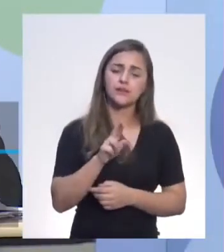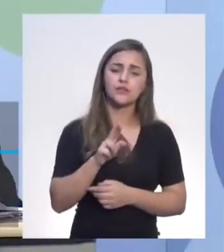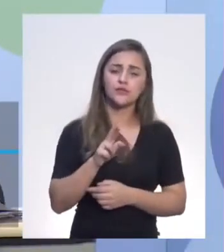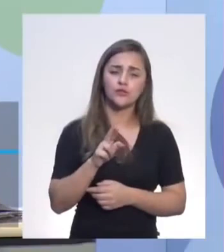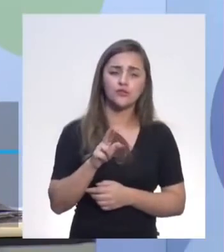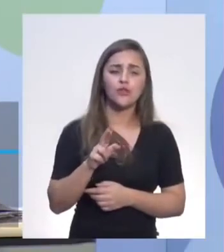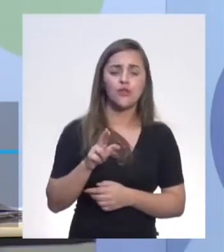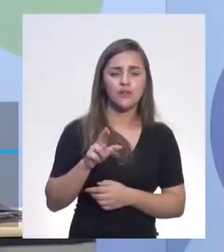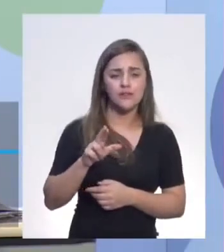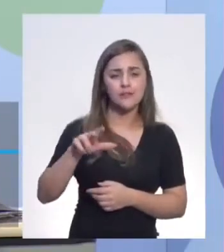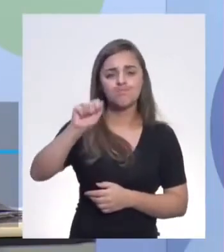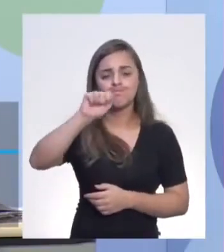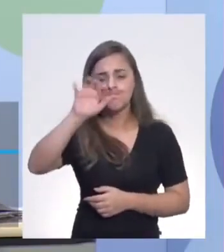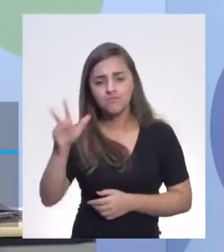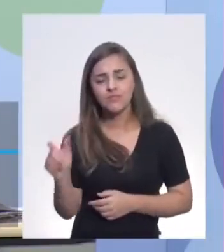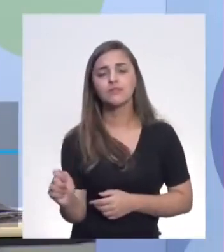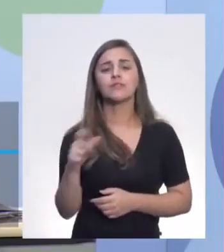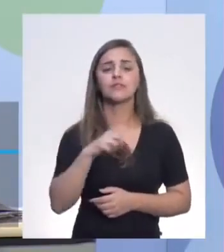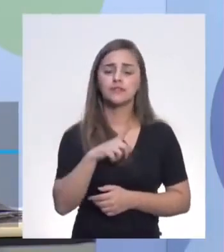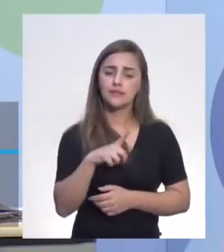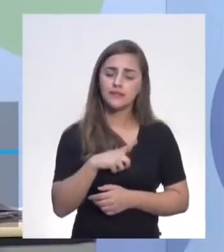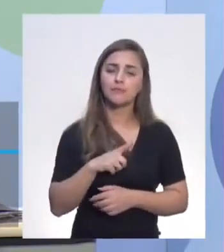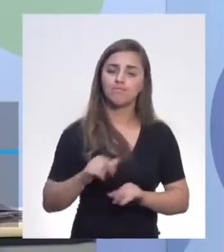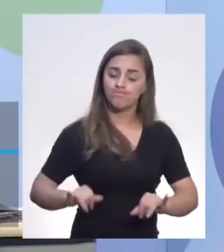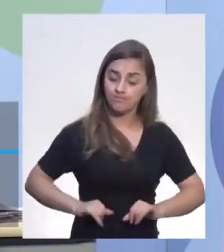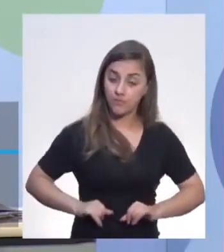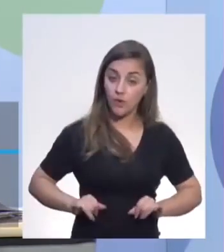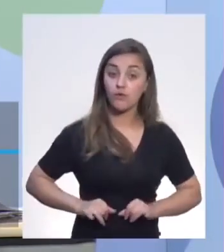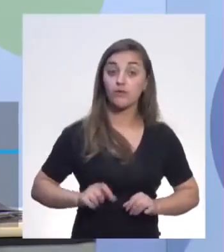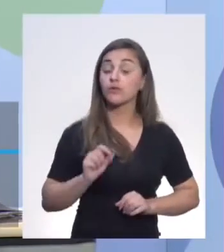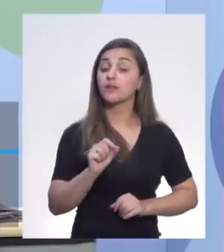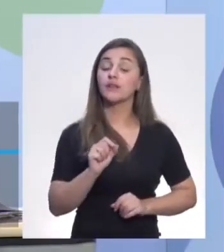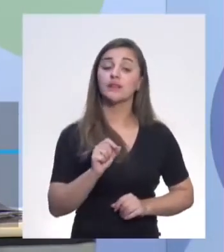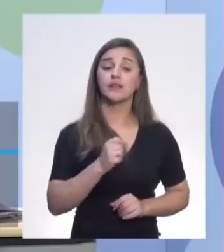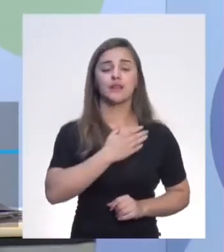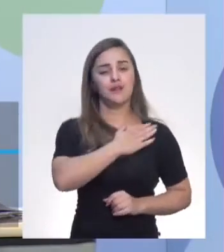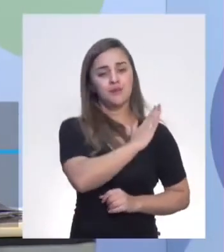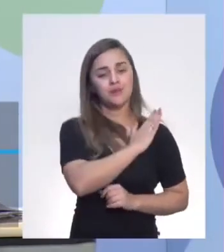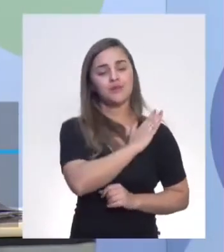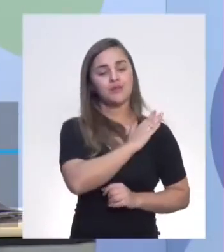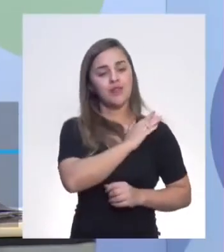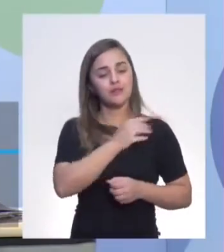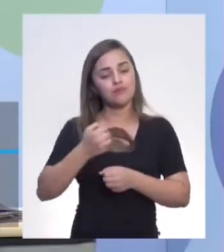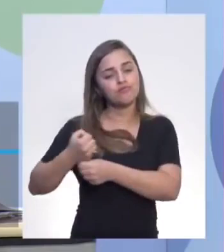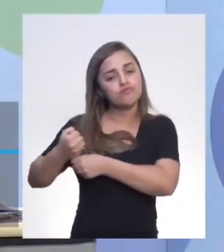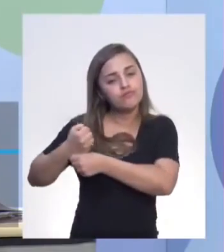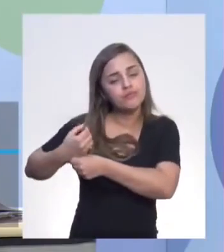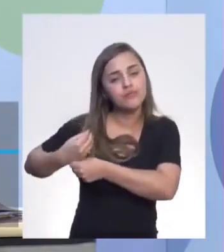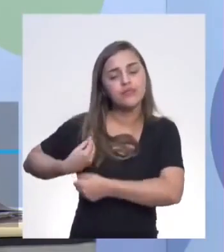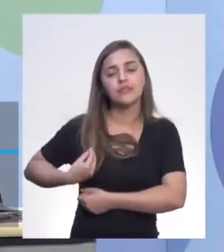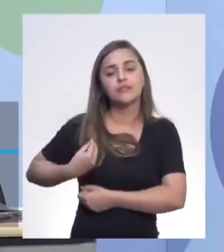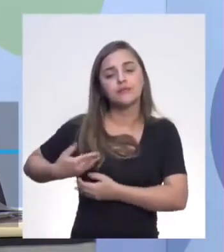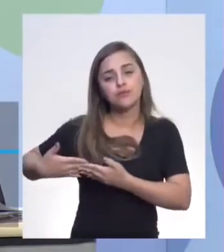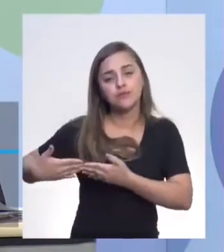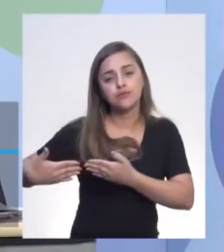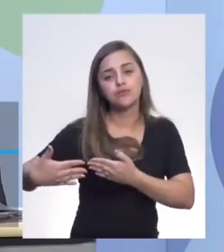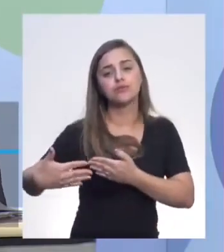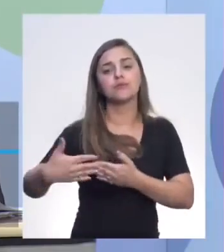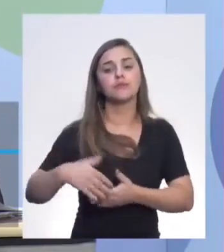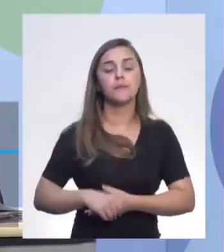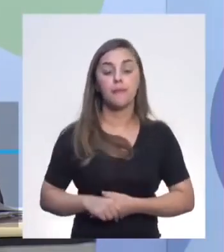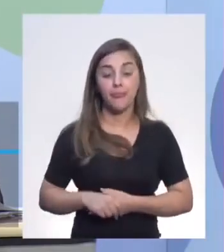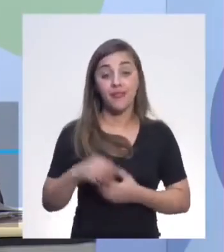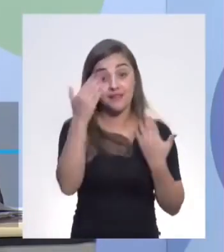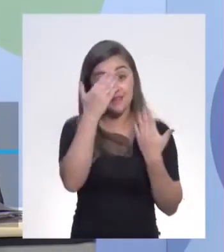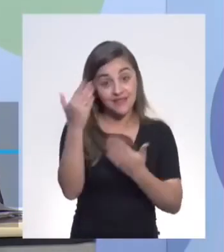também em todos os âmbitos da vida. Nós queremos agradecer a vocês pela participação, esse é um tema muito importante. Queremos colocar